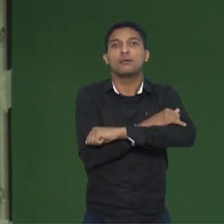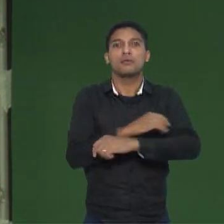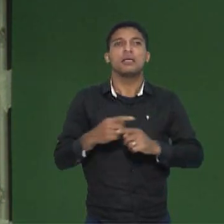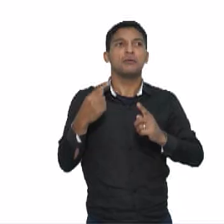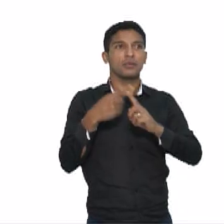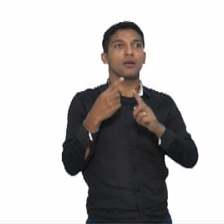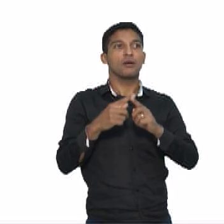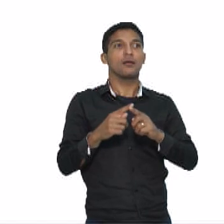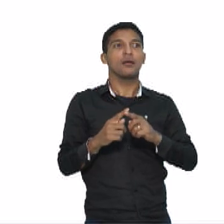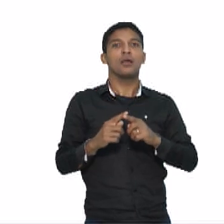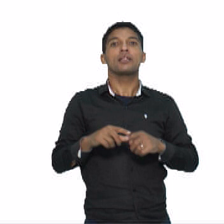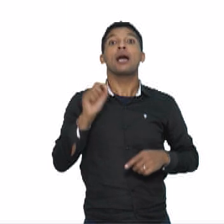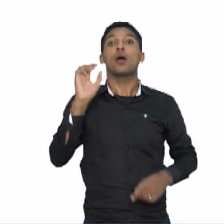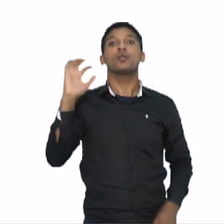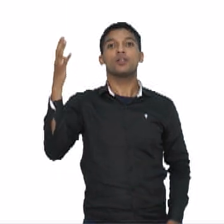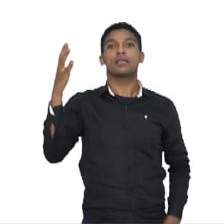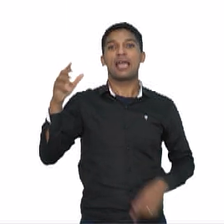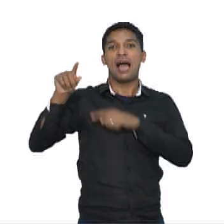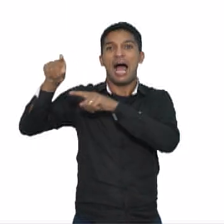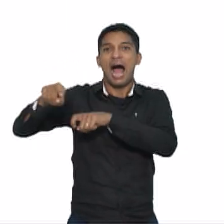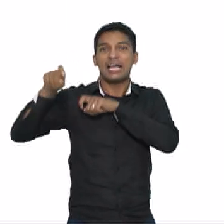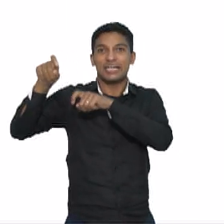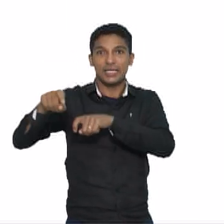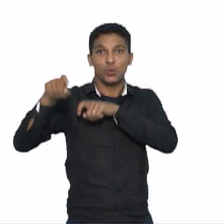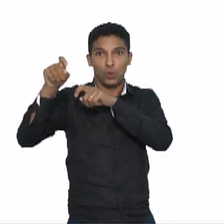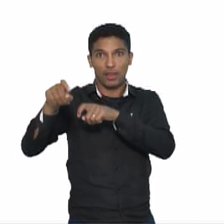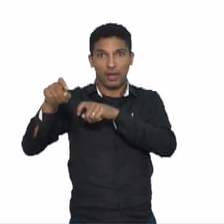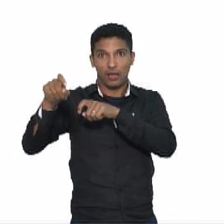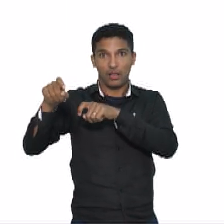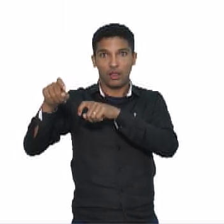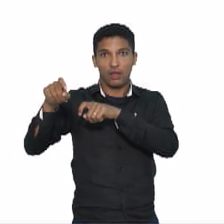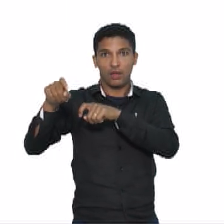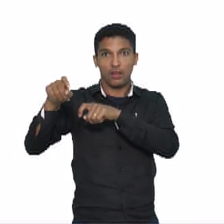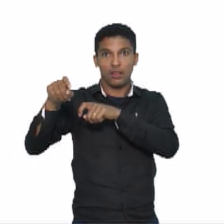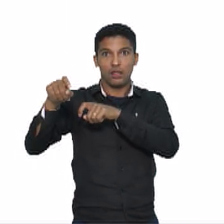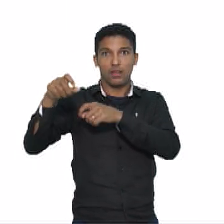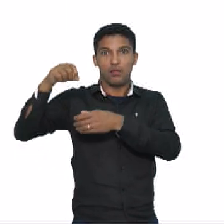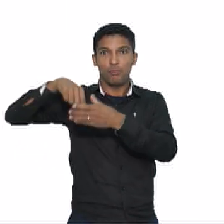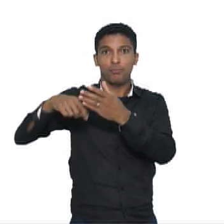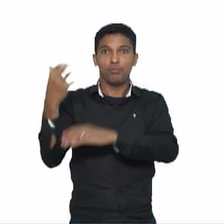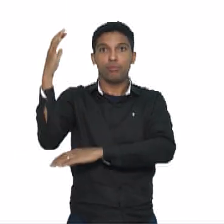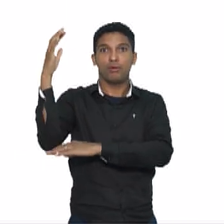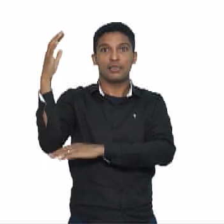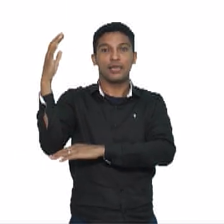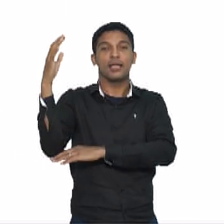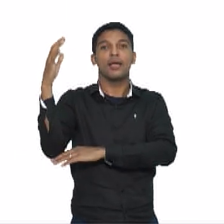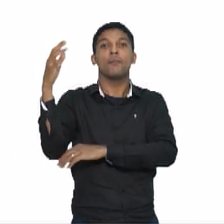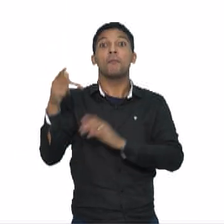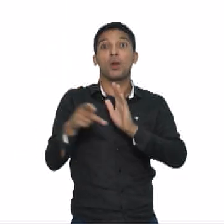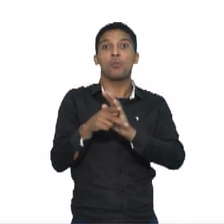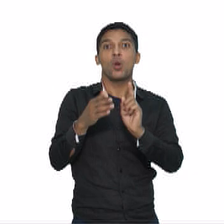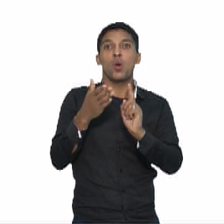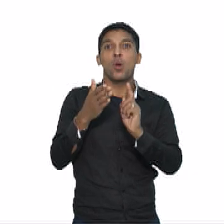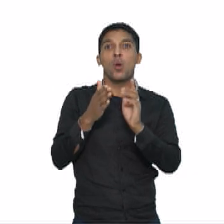sobre aumento da produtividade agrícola, foi obtido com a Revolução Neolítica e Industrial e trouxeram